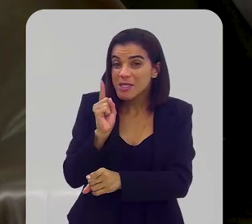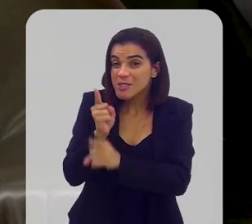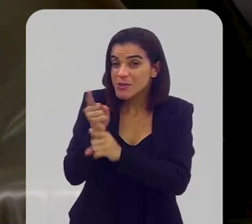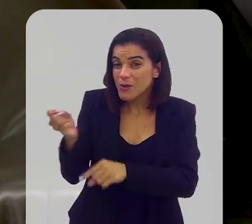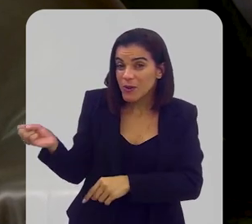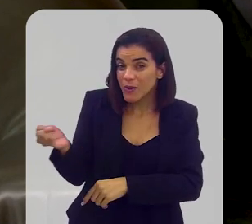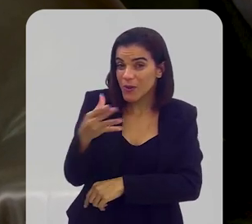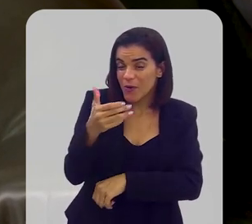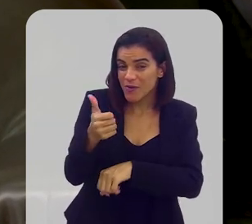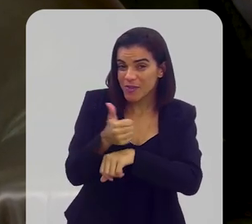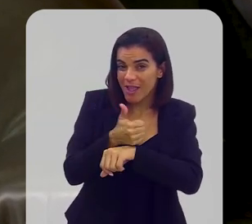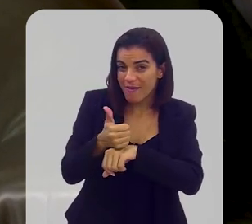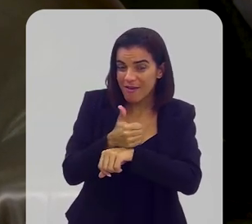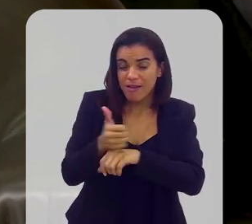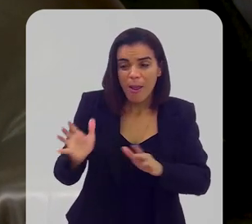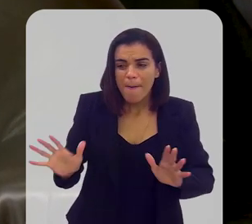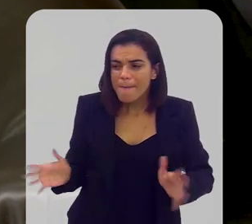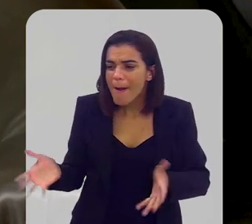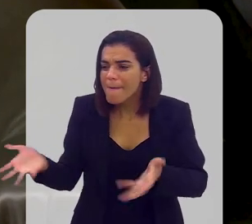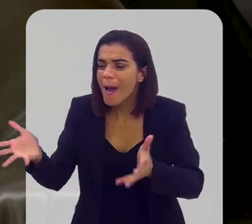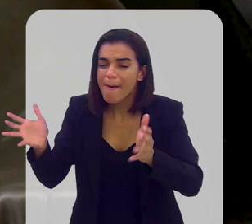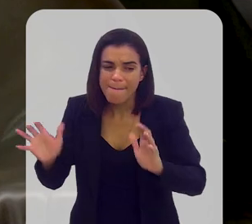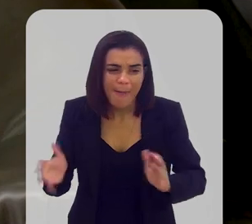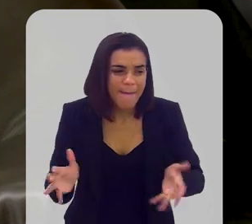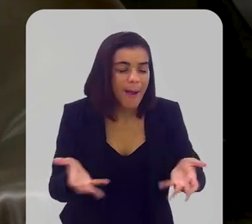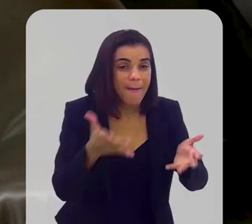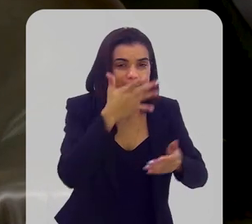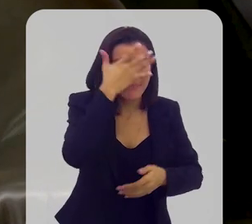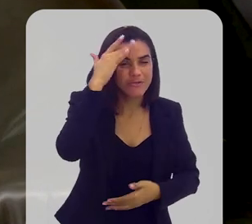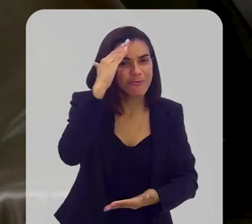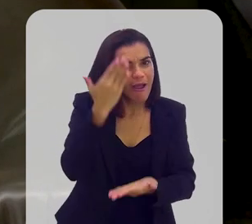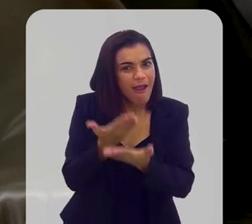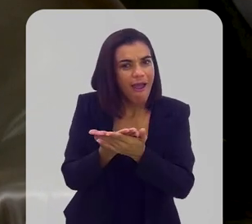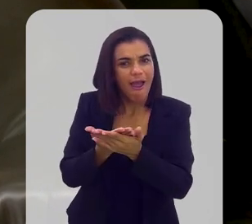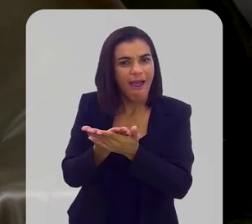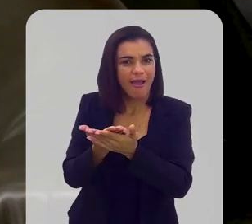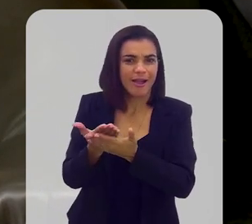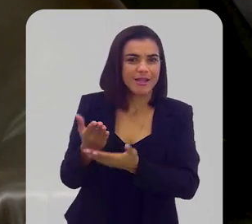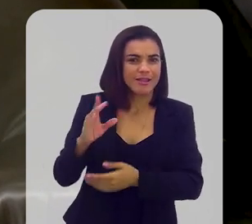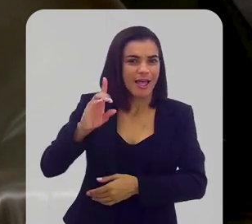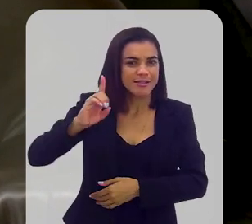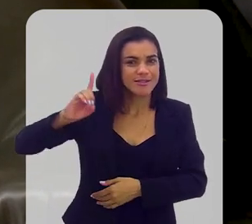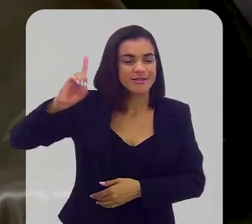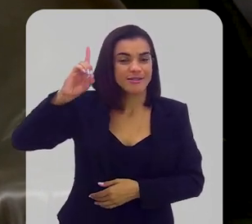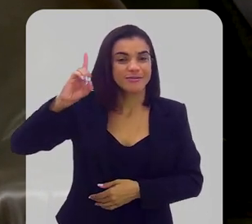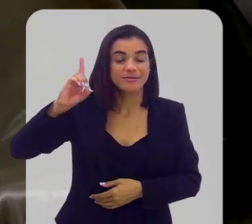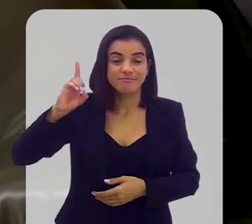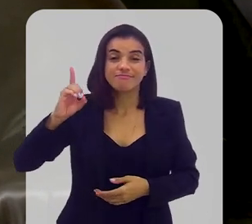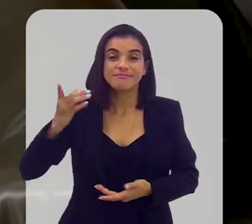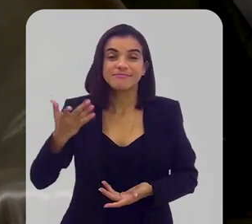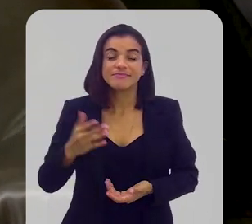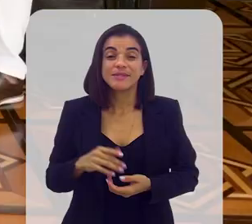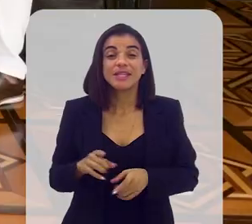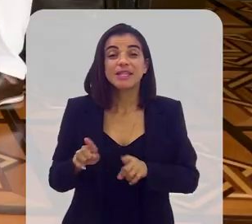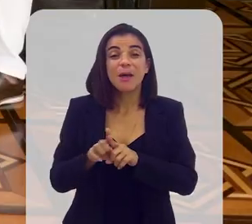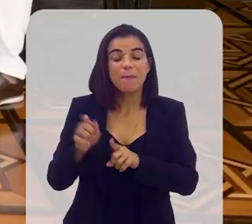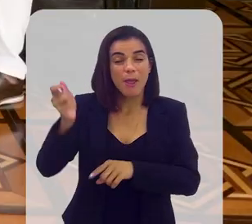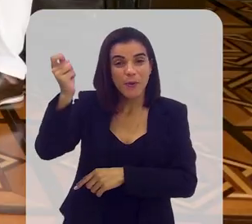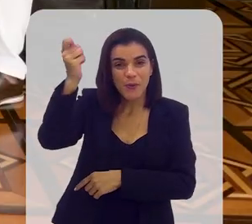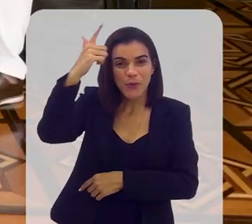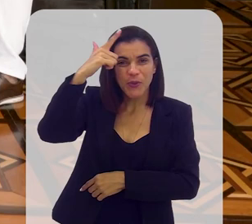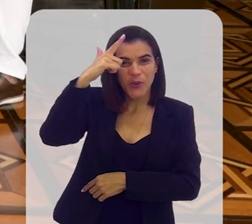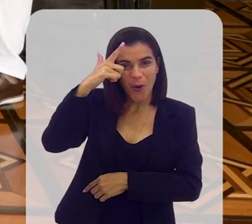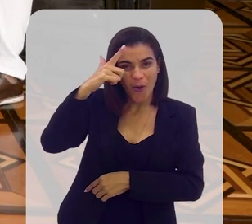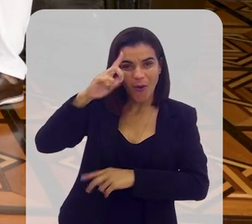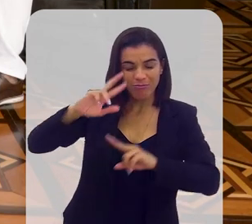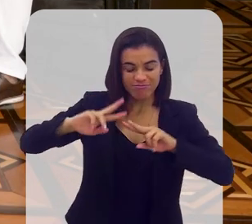Descobrindo novos talentos, estimulando pessoas a que acreditar bom. No seu chamado, né? Deixando o teu dom